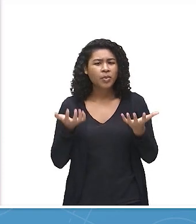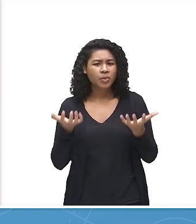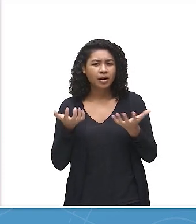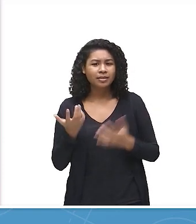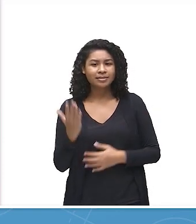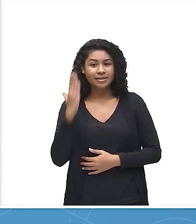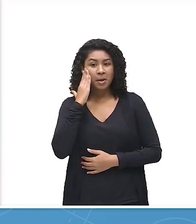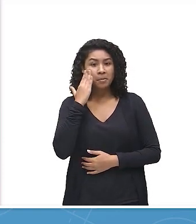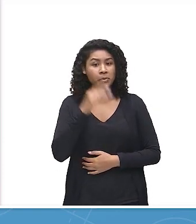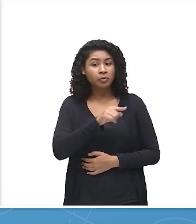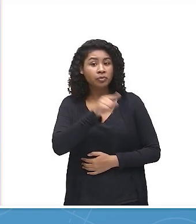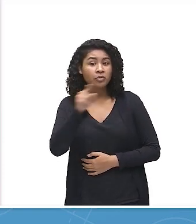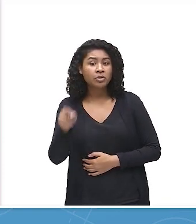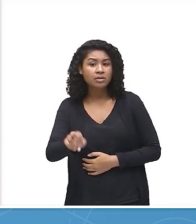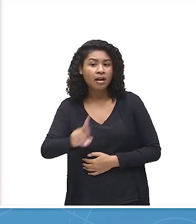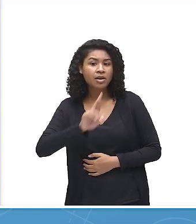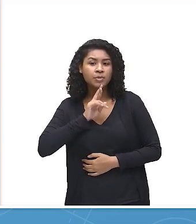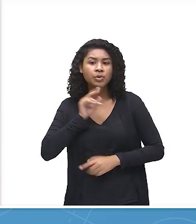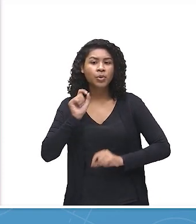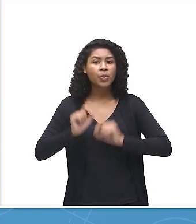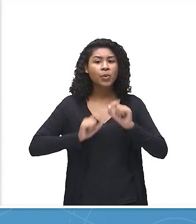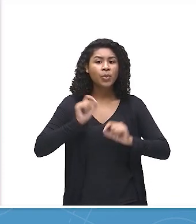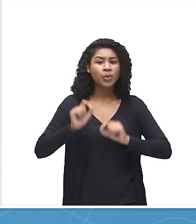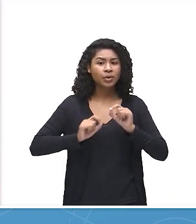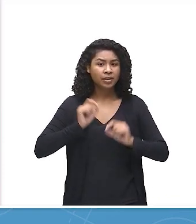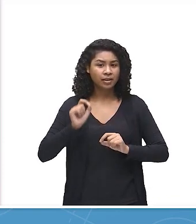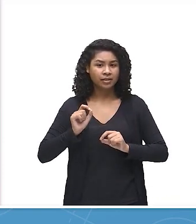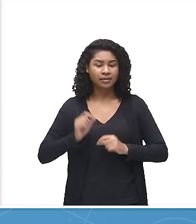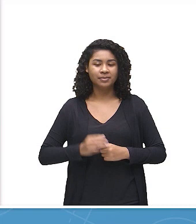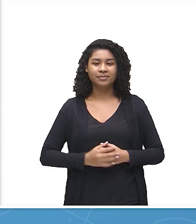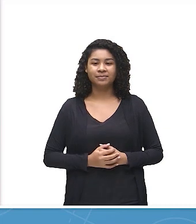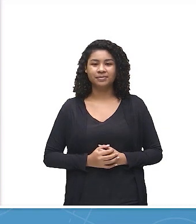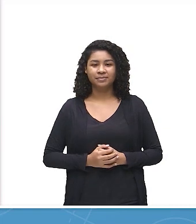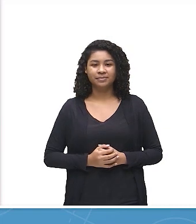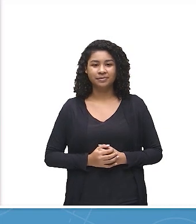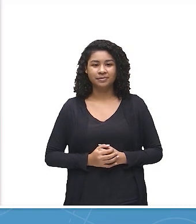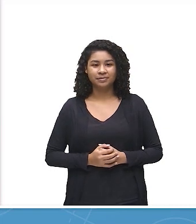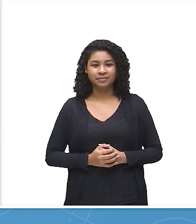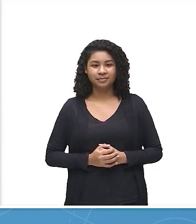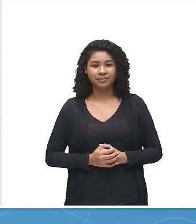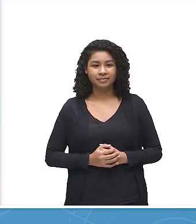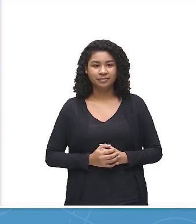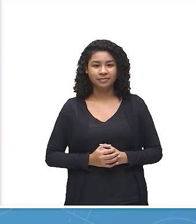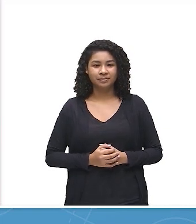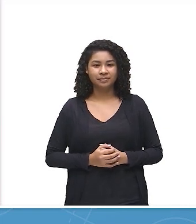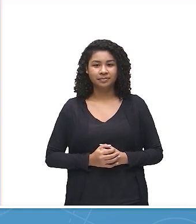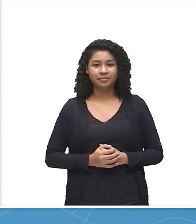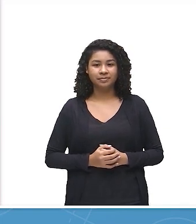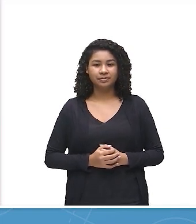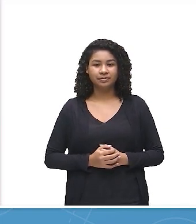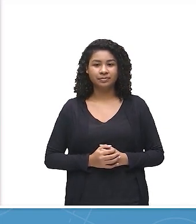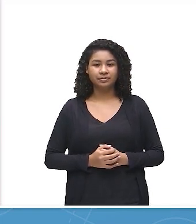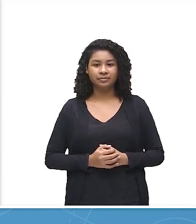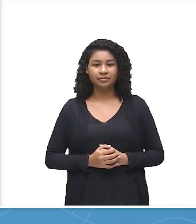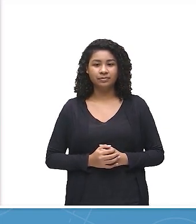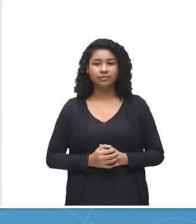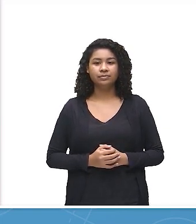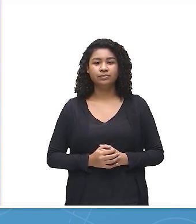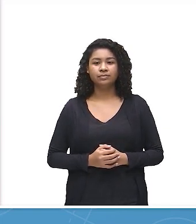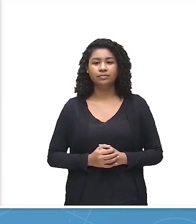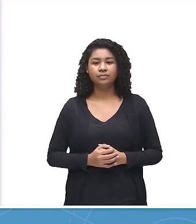pergunta. Observem que eu tenho uma imagem e esse assunto chamado